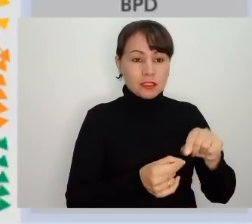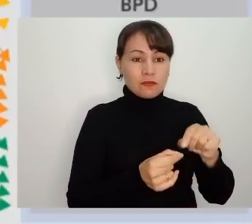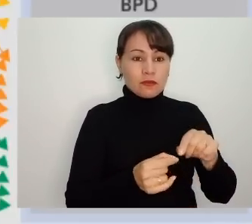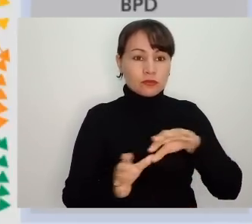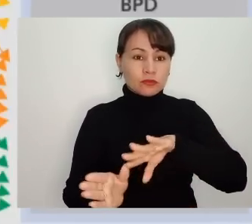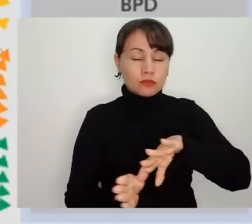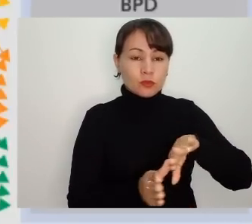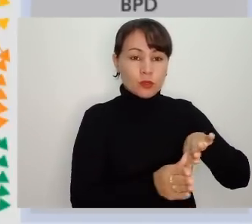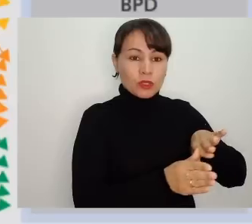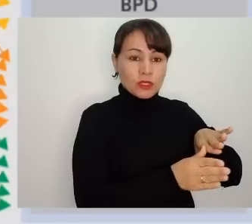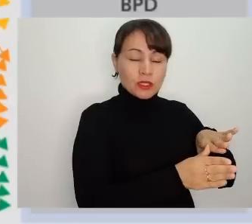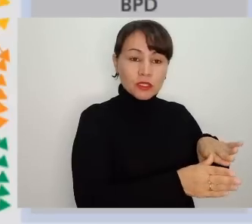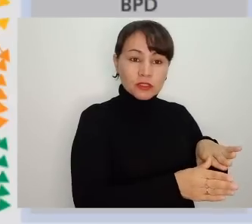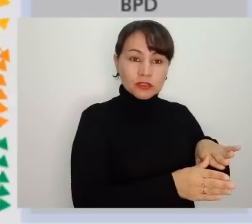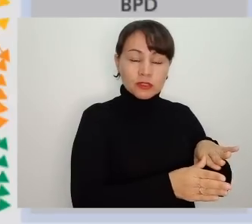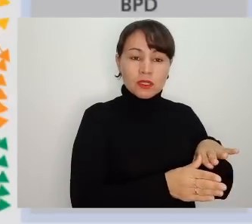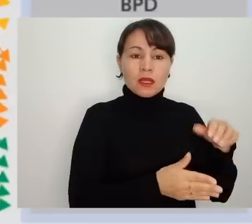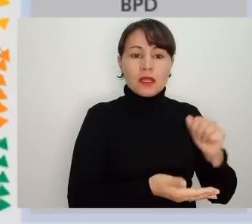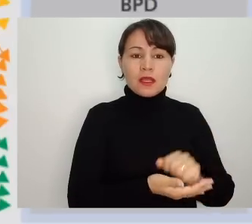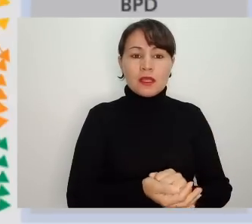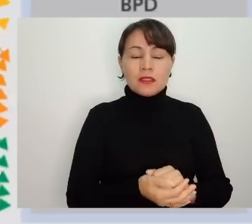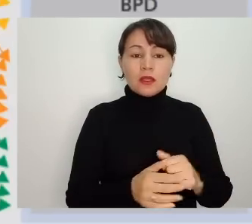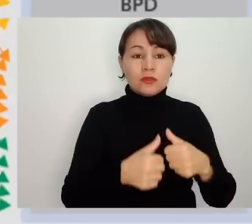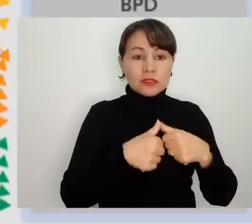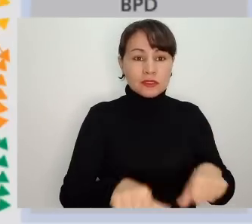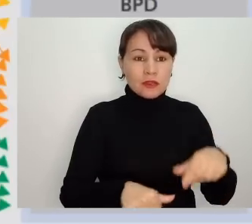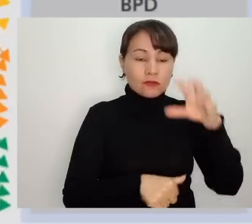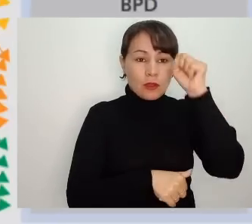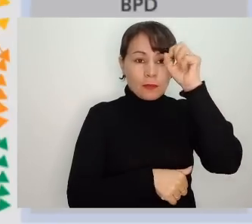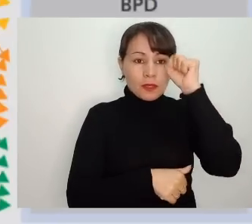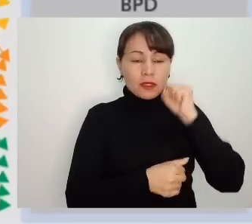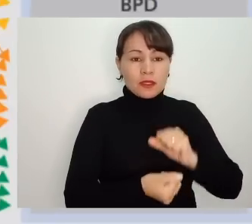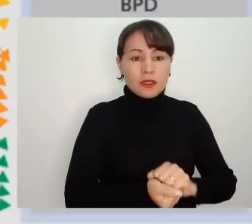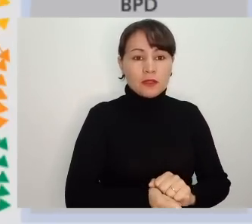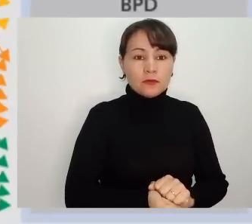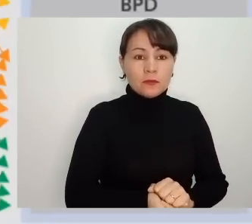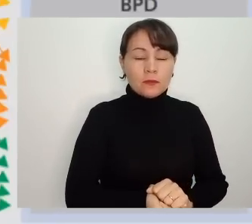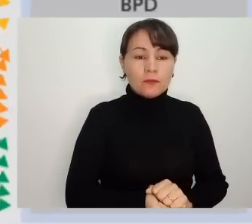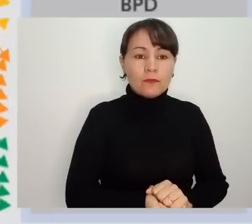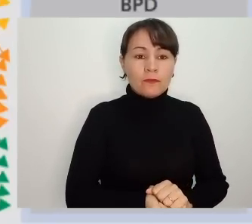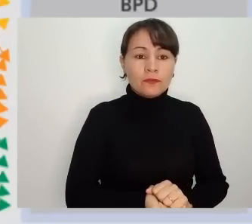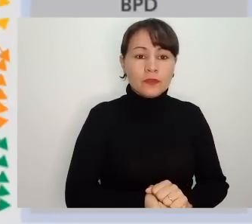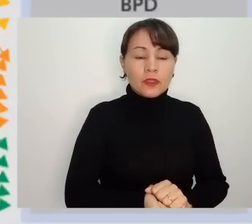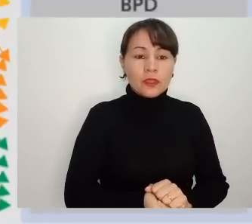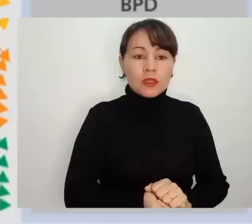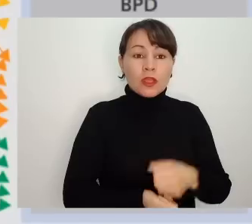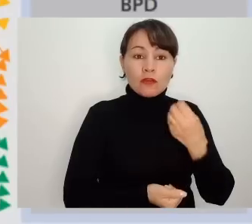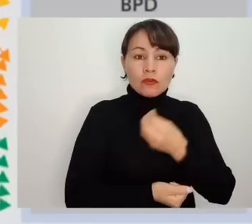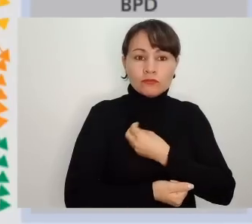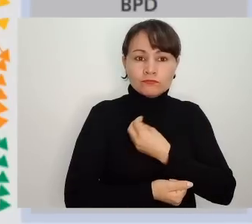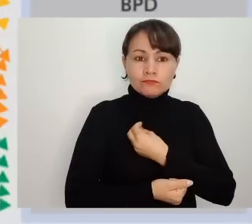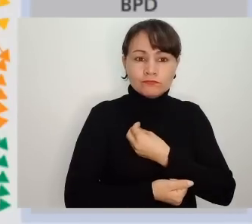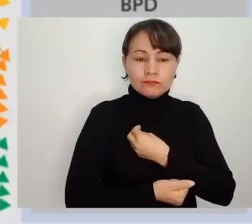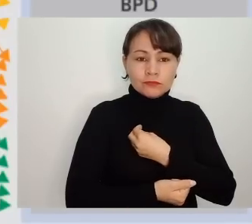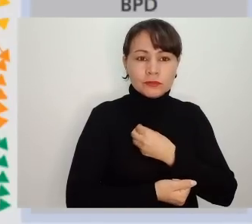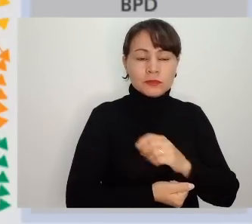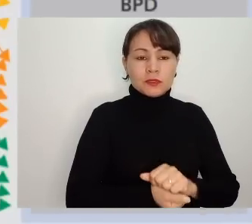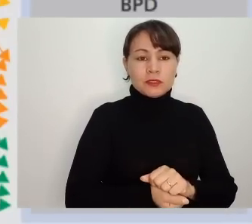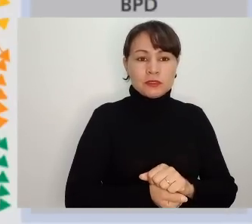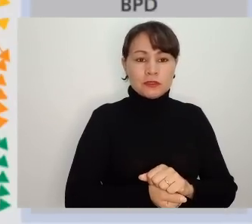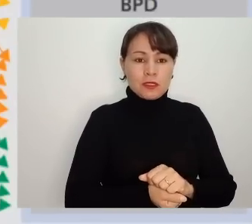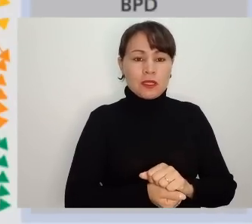foram retiradas de um ambiente escolar, onde elas estavam aprendendo, e foram